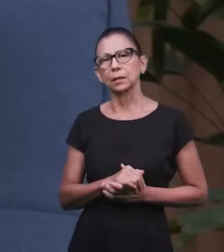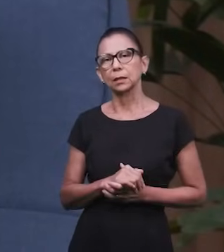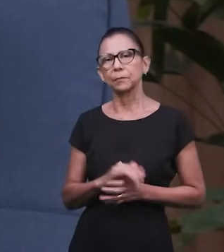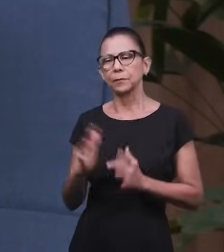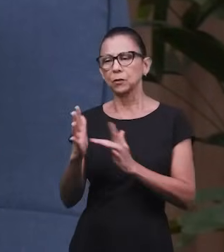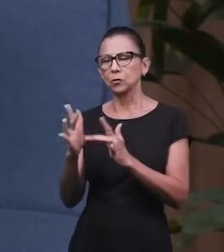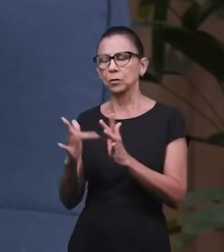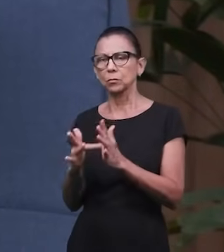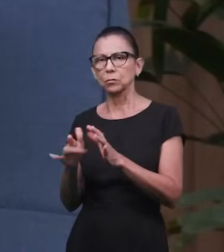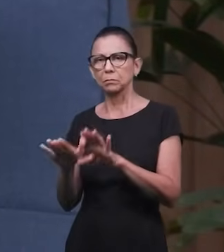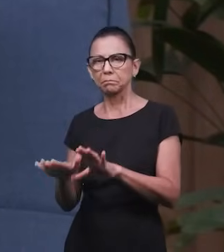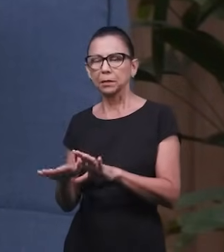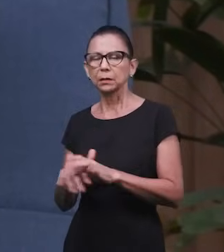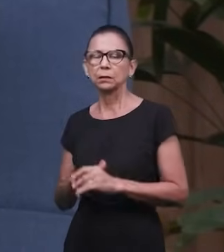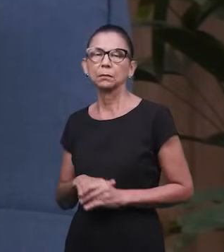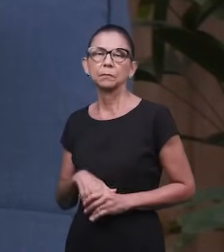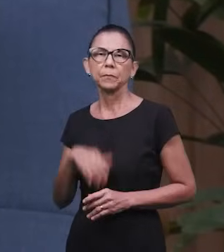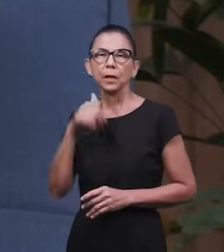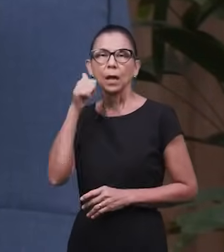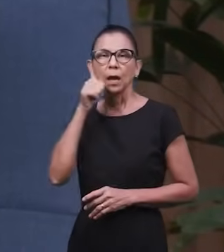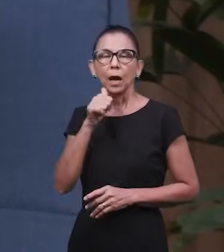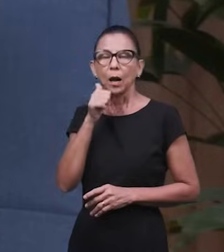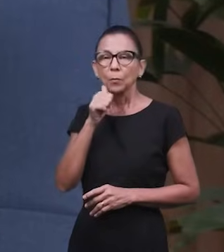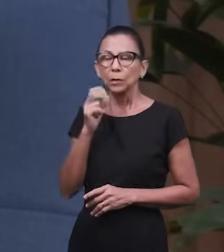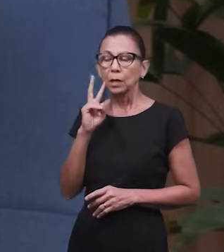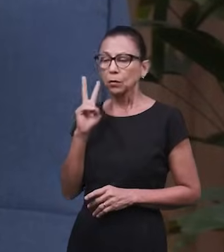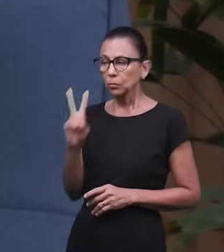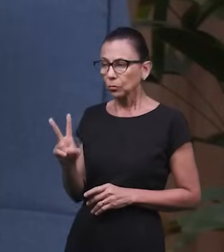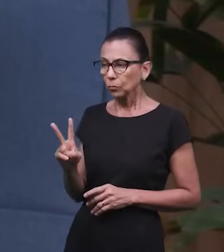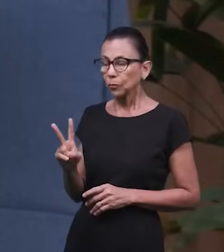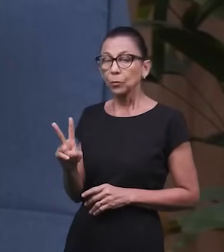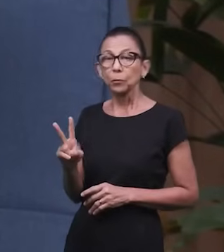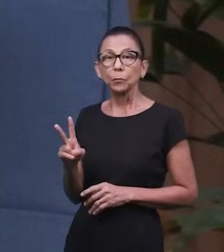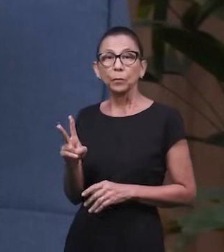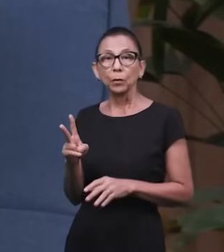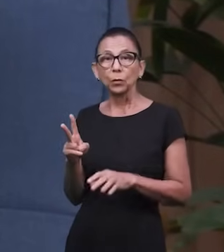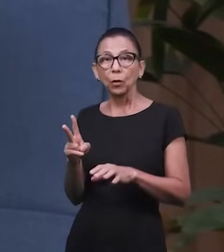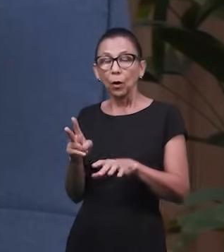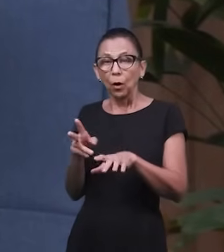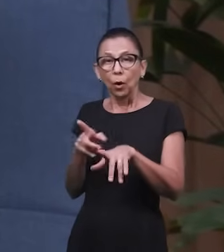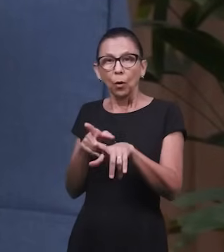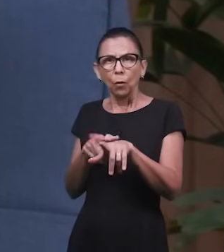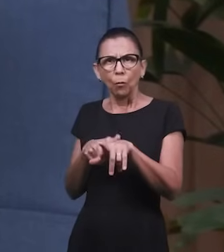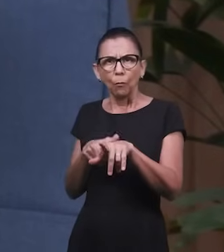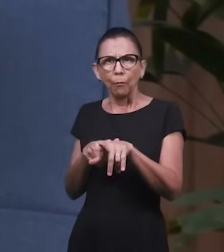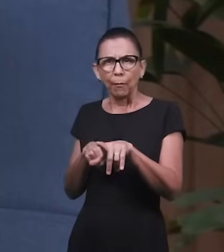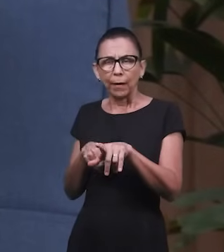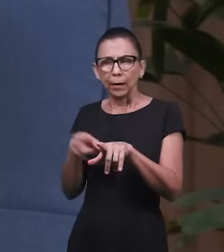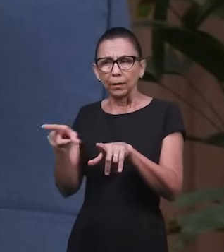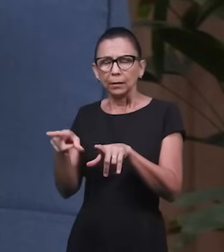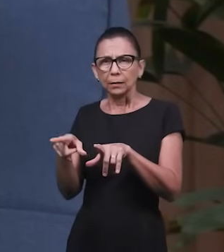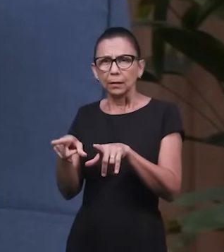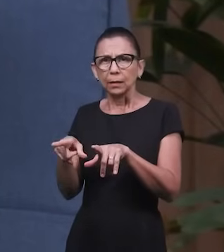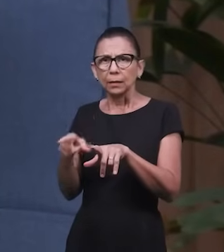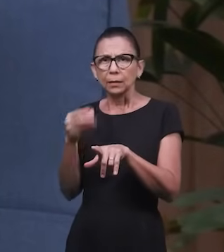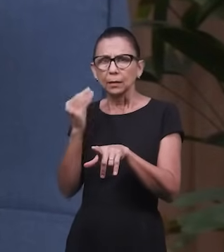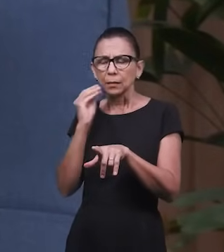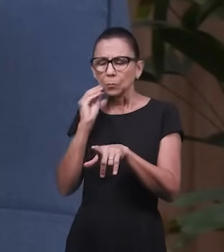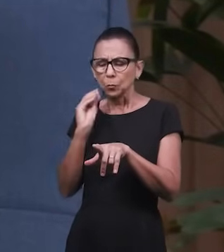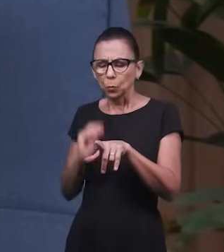ósculo. Né? E a expressão final foi beijai o filho. Então, é abrir ao filho,